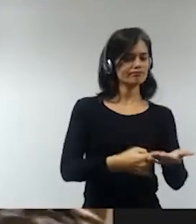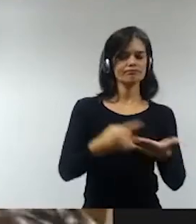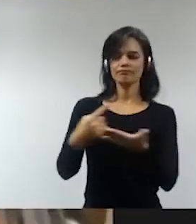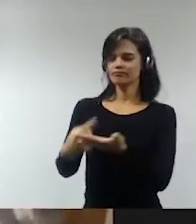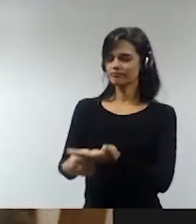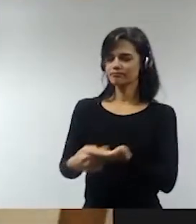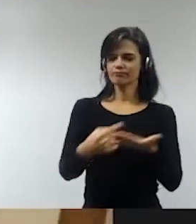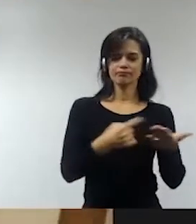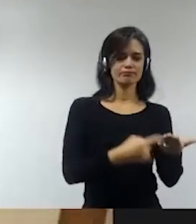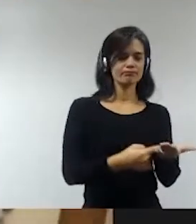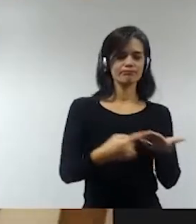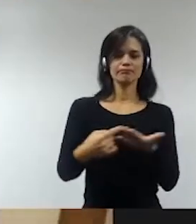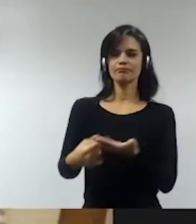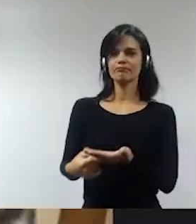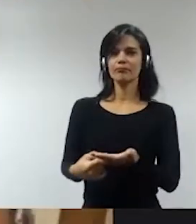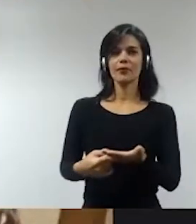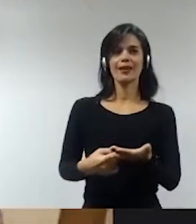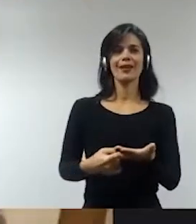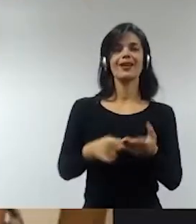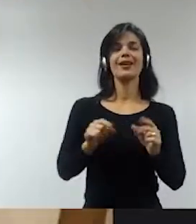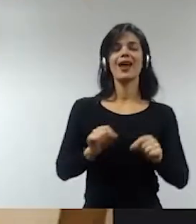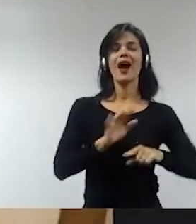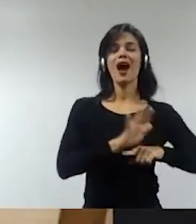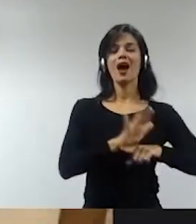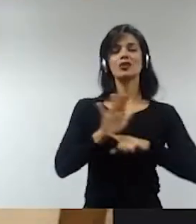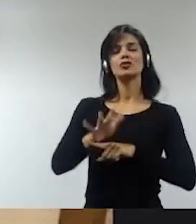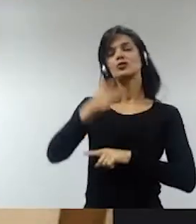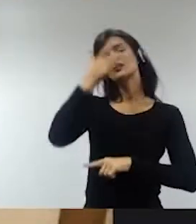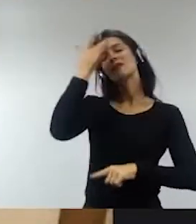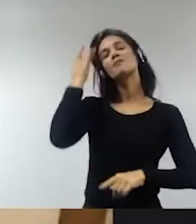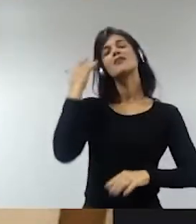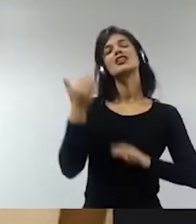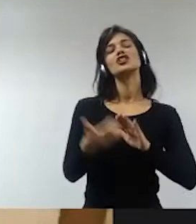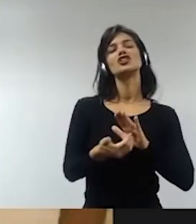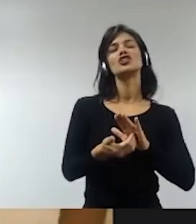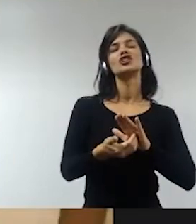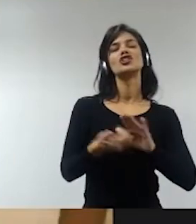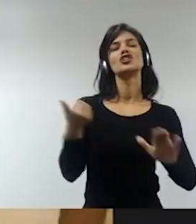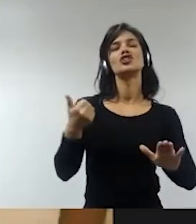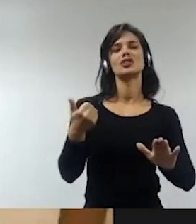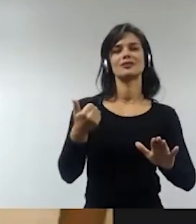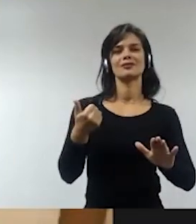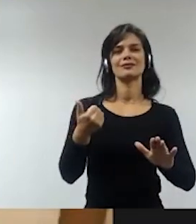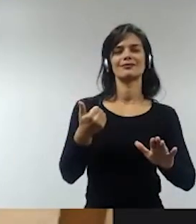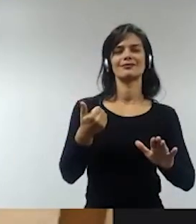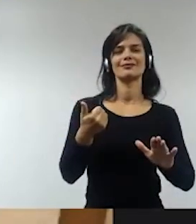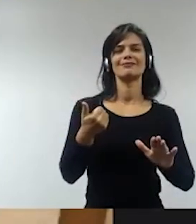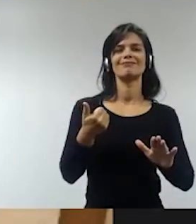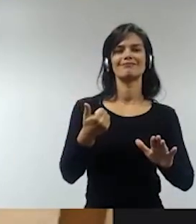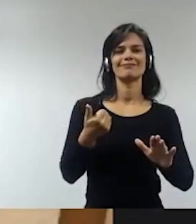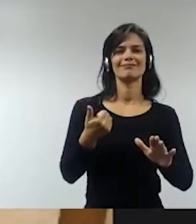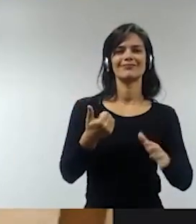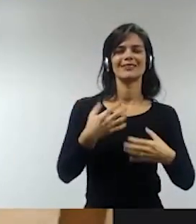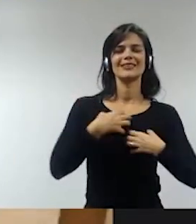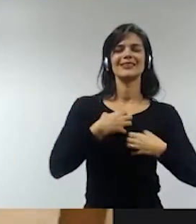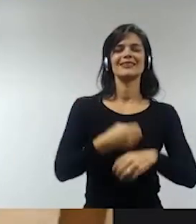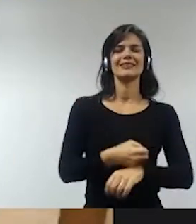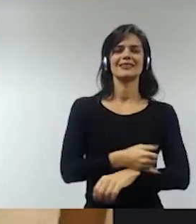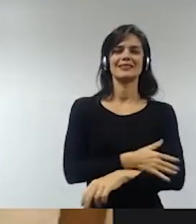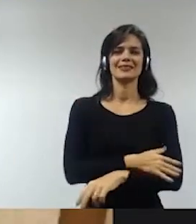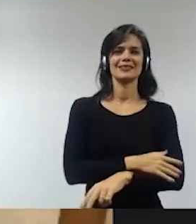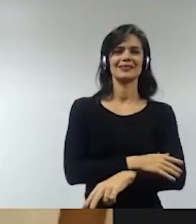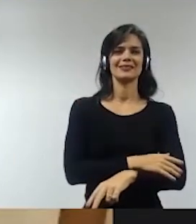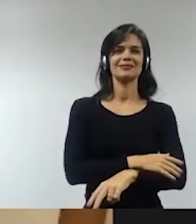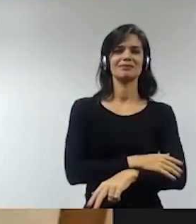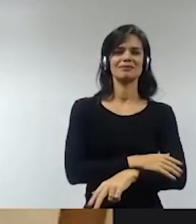partes retire um pouco das partes essa questão emocional que afeta muito